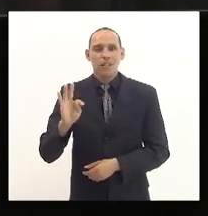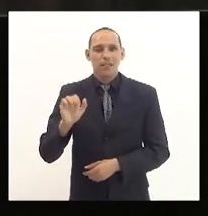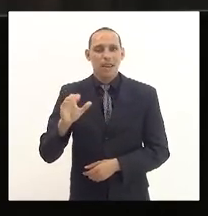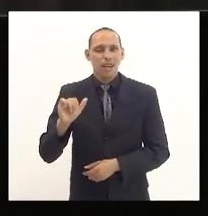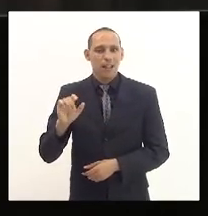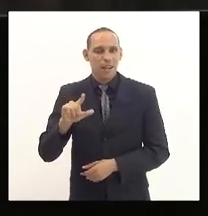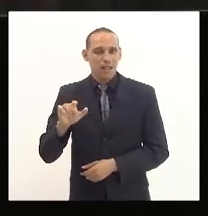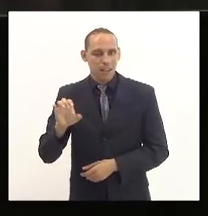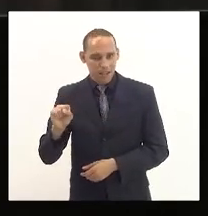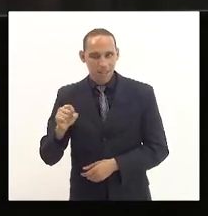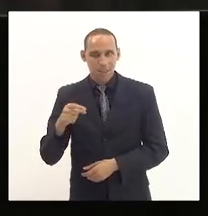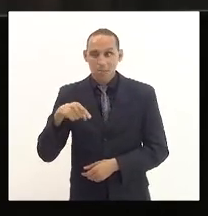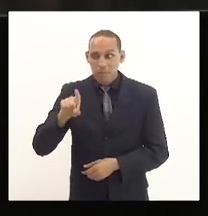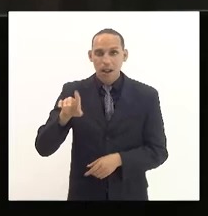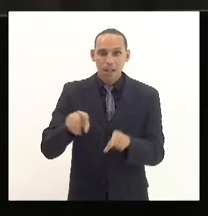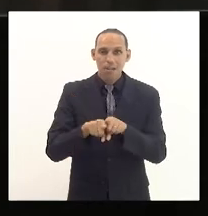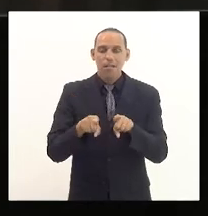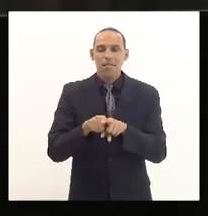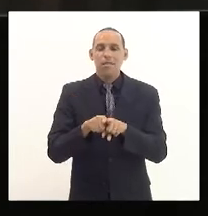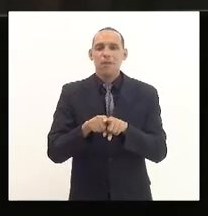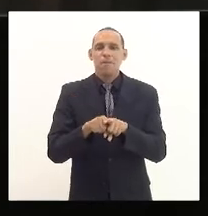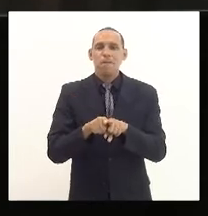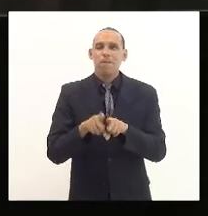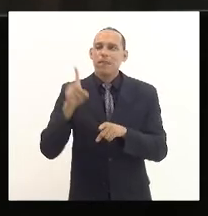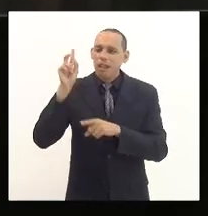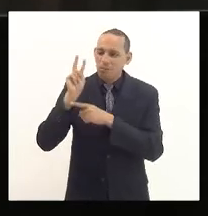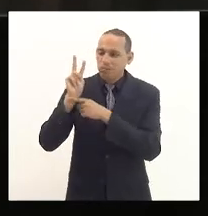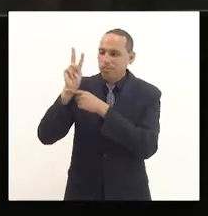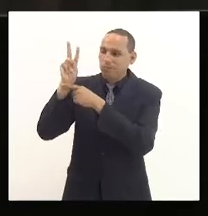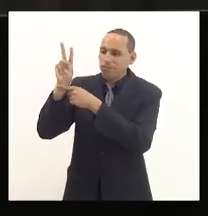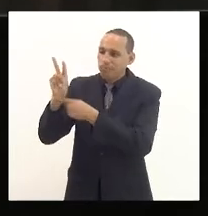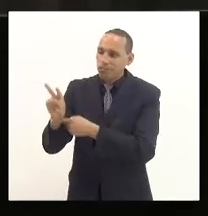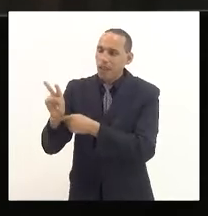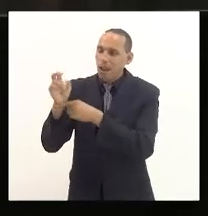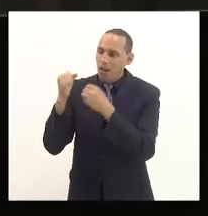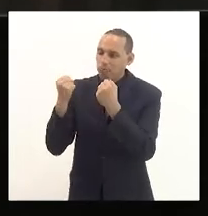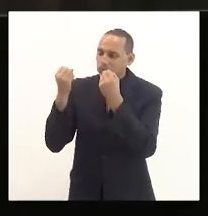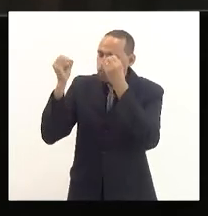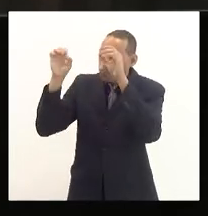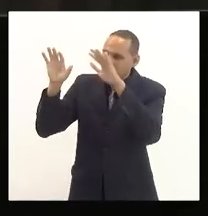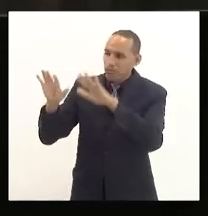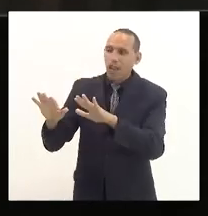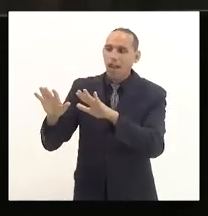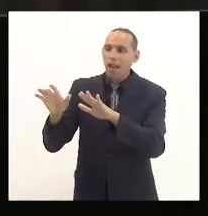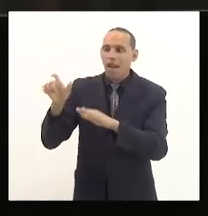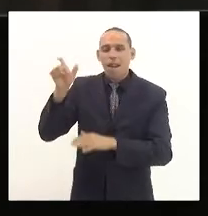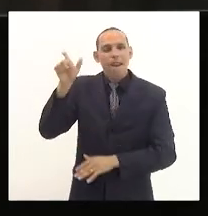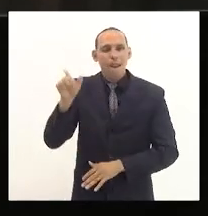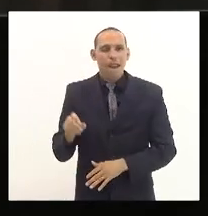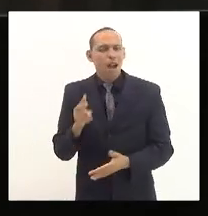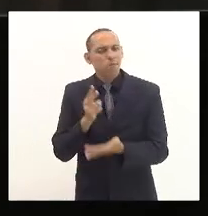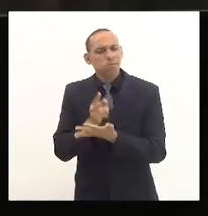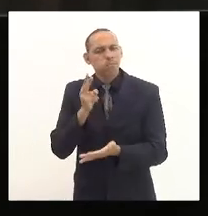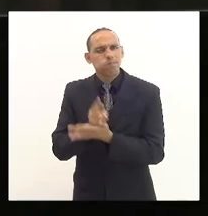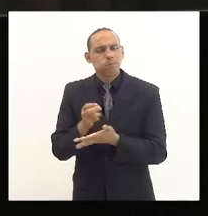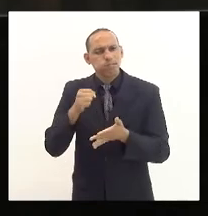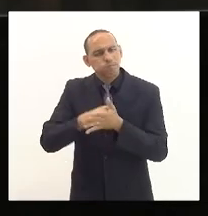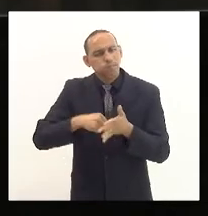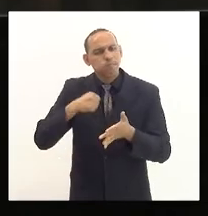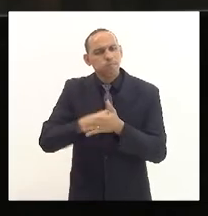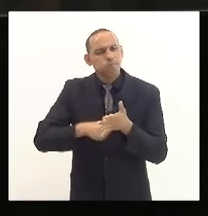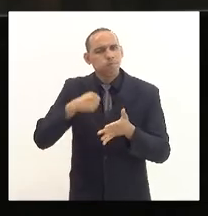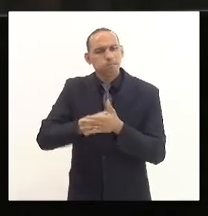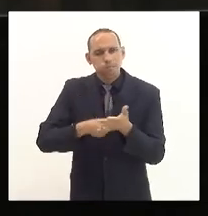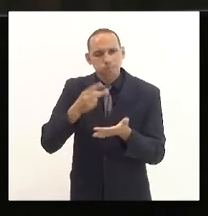dos Goytacazes também e que Deus a proteja e lhe dê forças para que a senhora continue Imbatível mente